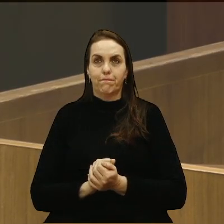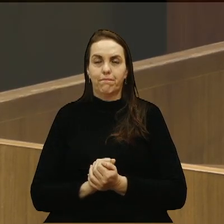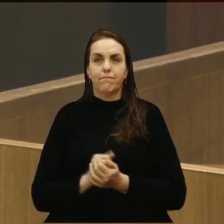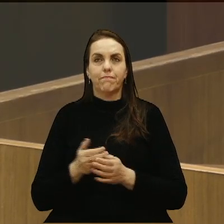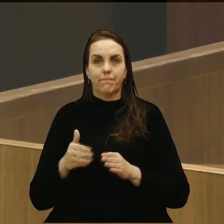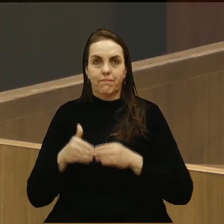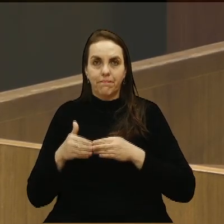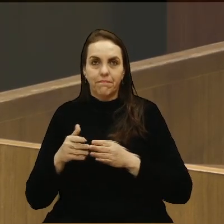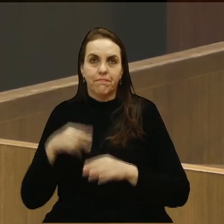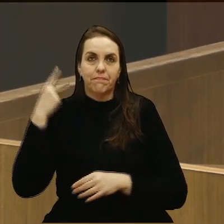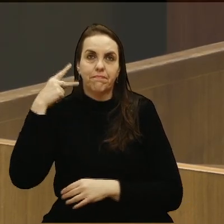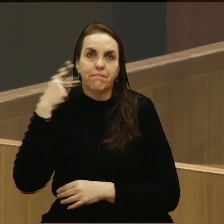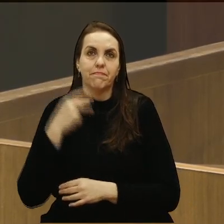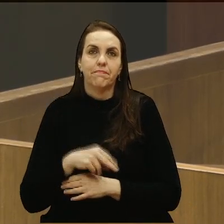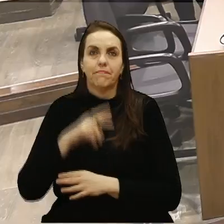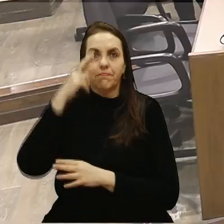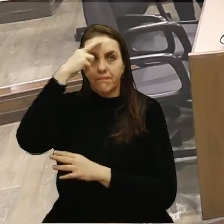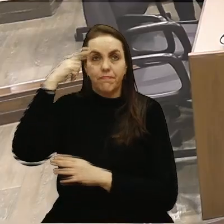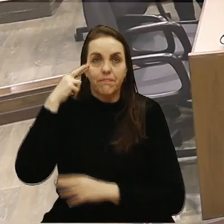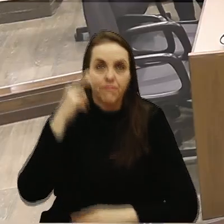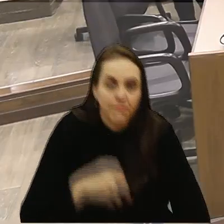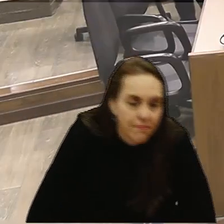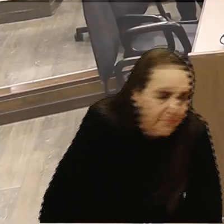parte, vereador Rafael Bueno.